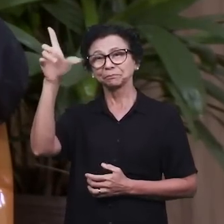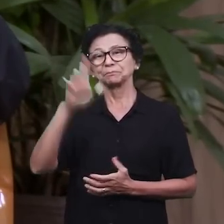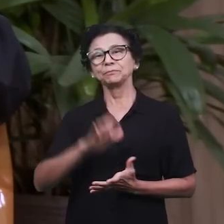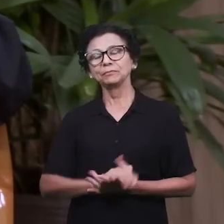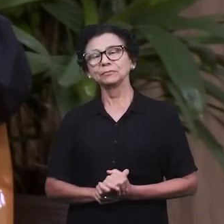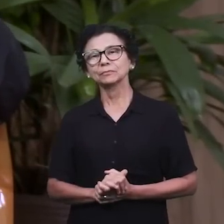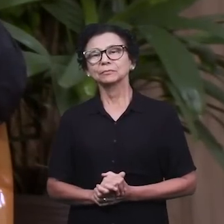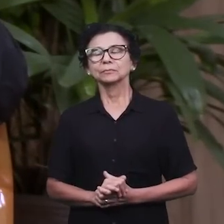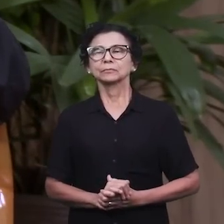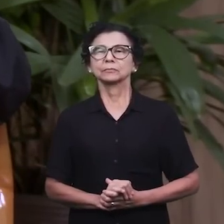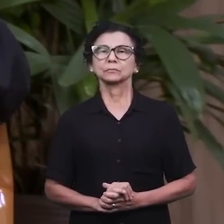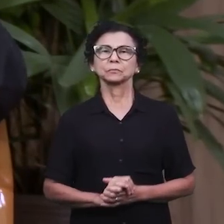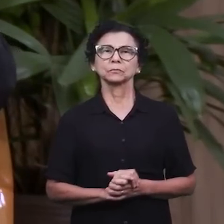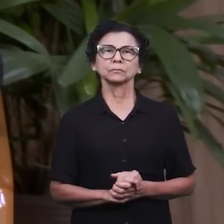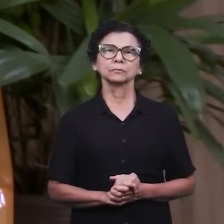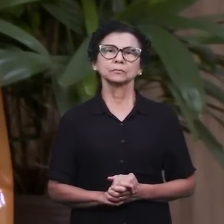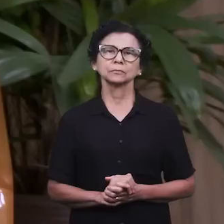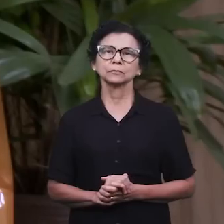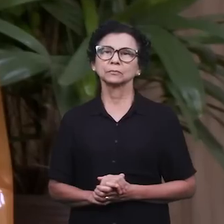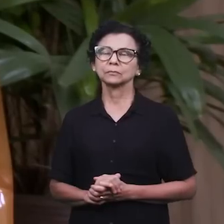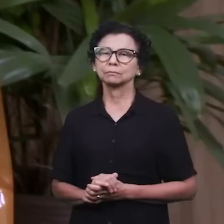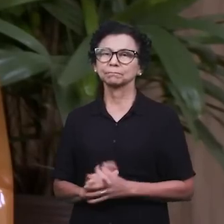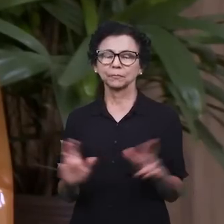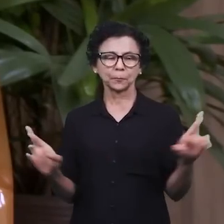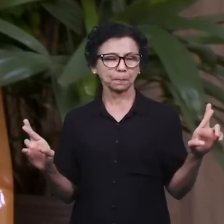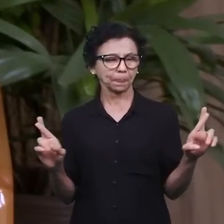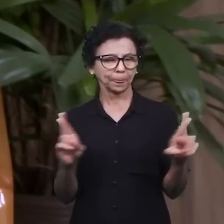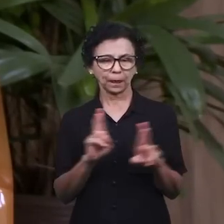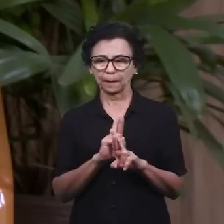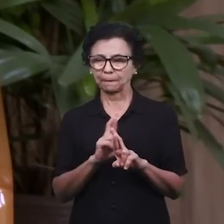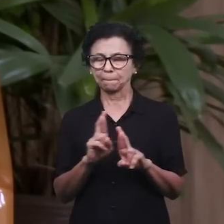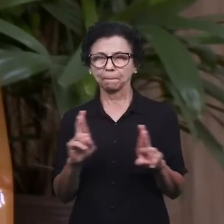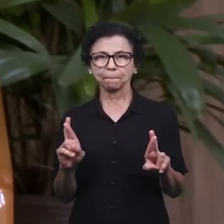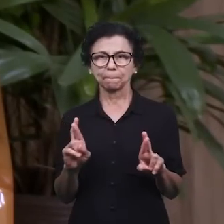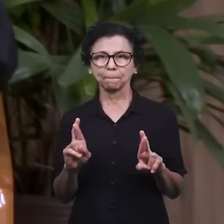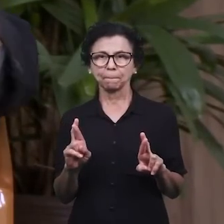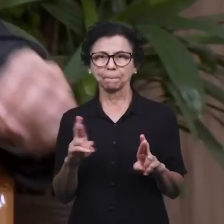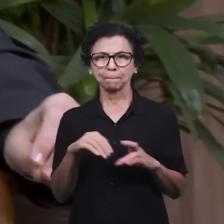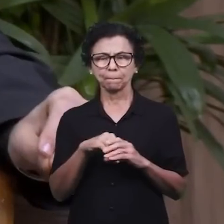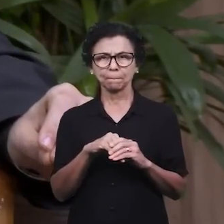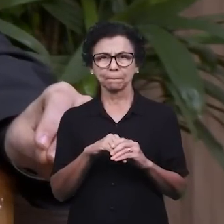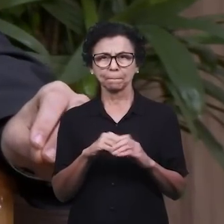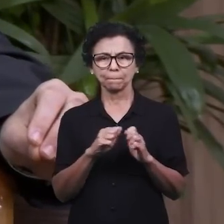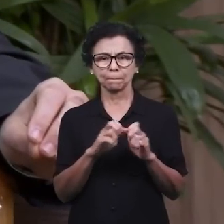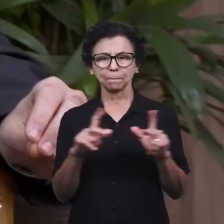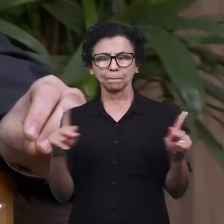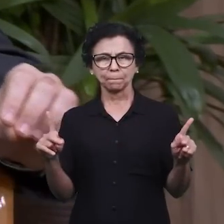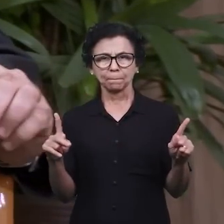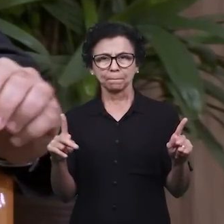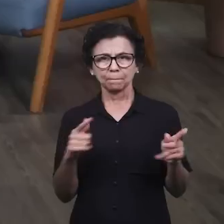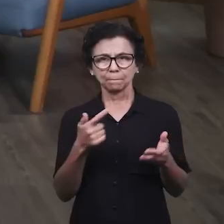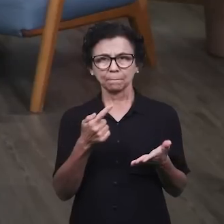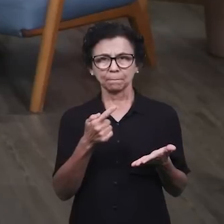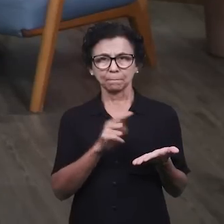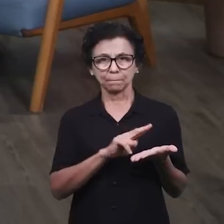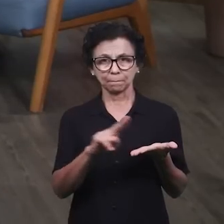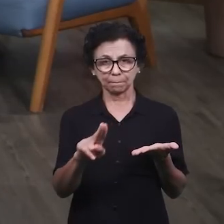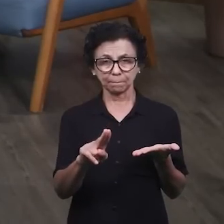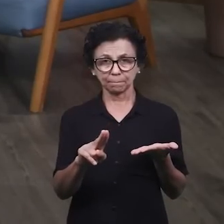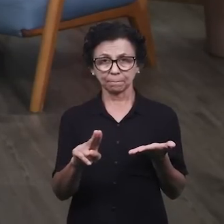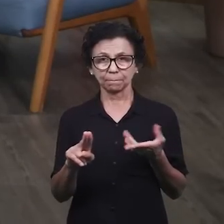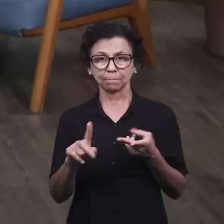de pessoas que, de alguma forma, querem, e por isso vivem uma experiência religiosa, almejam essas pessoas ter